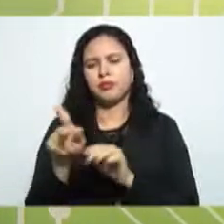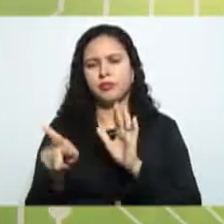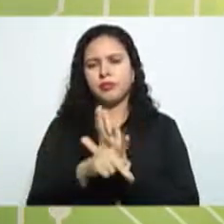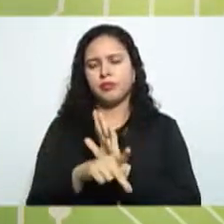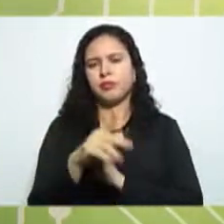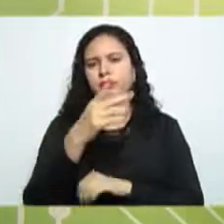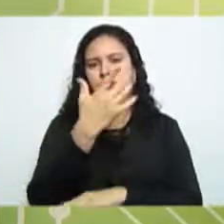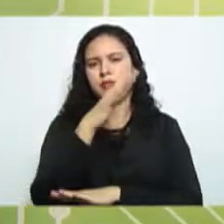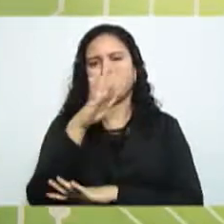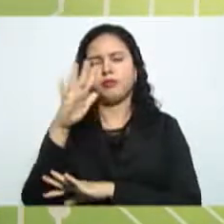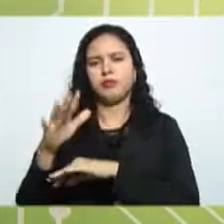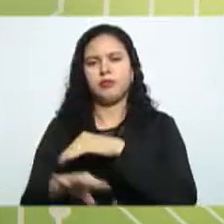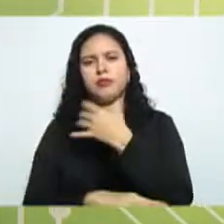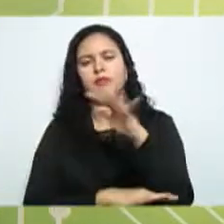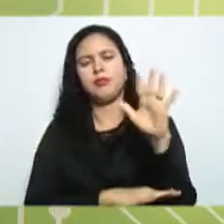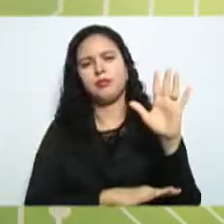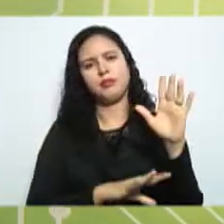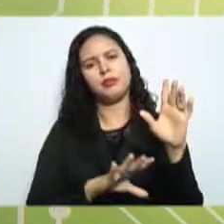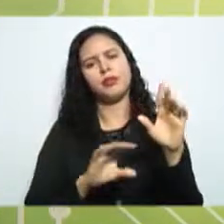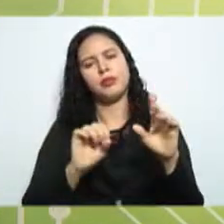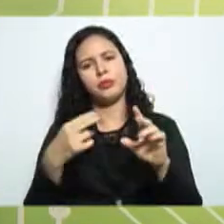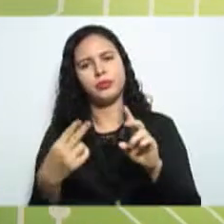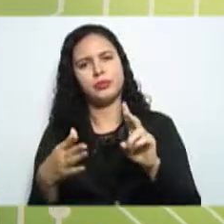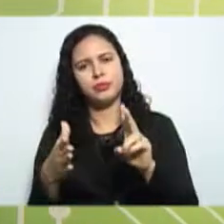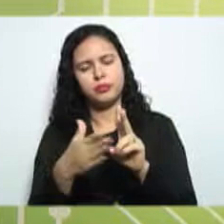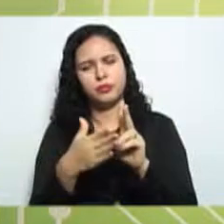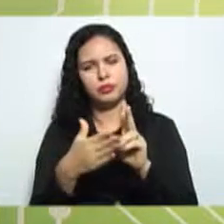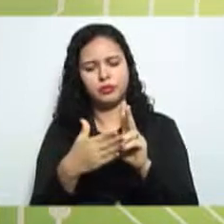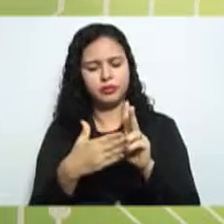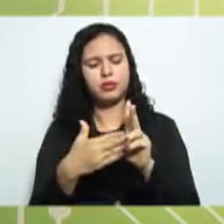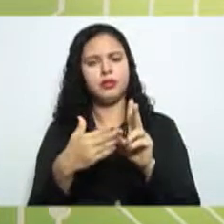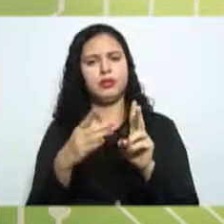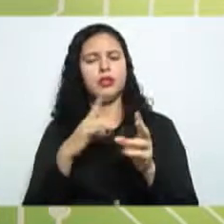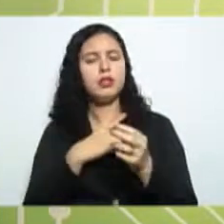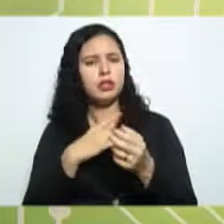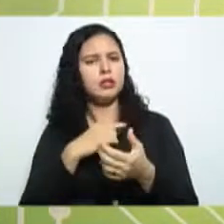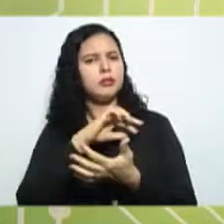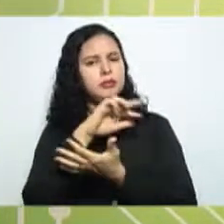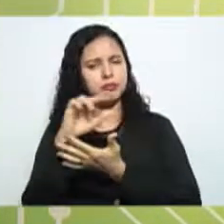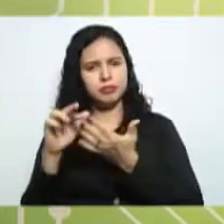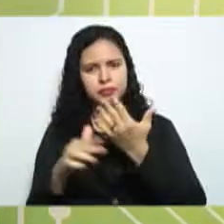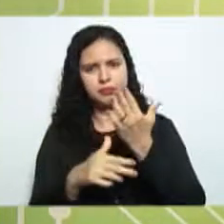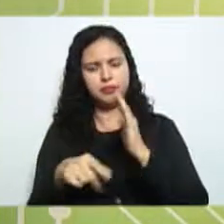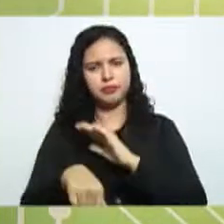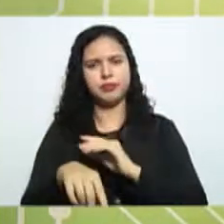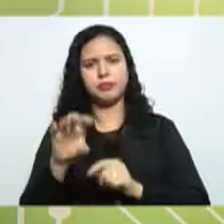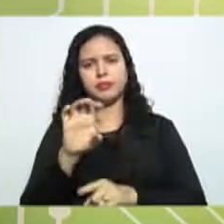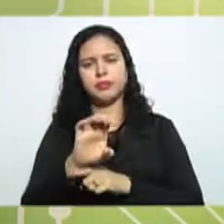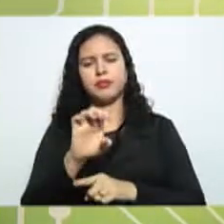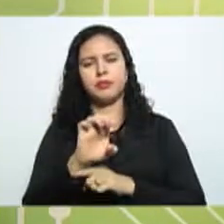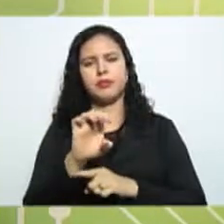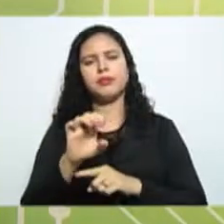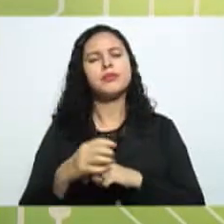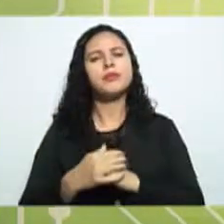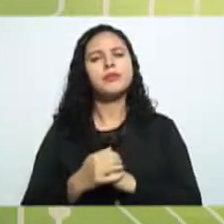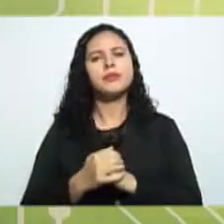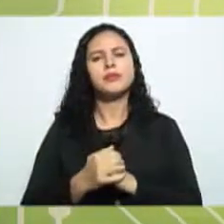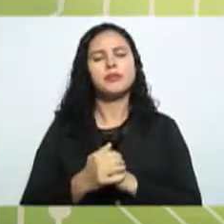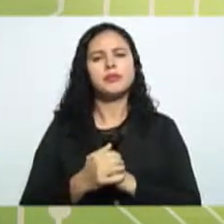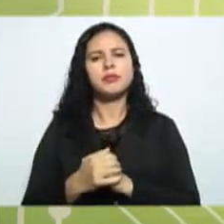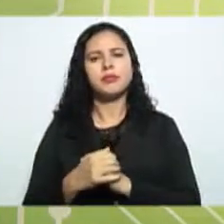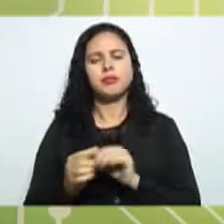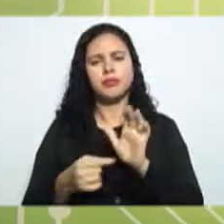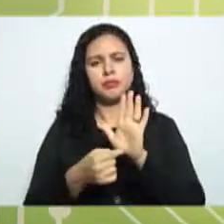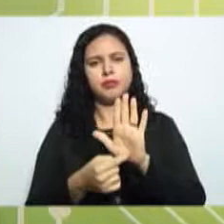reservas, sejam ambientais, indígenas, né? A gente tem diversos tipos de reservas aqui no nosso estado. E isso aí reflete em